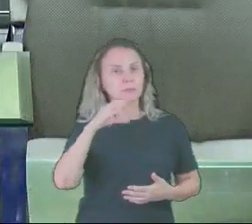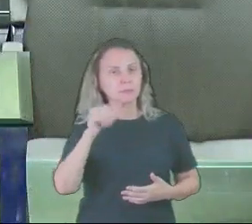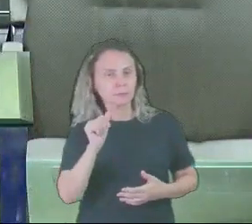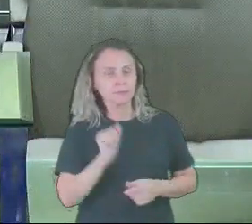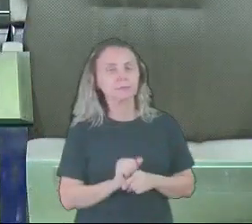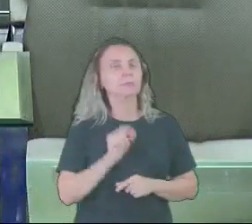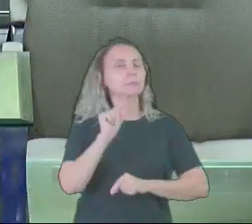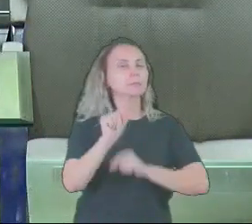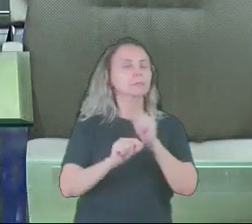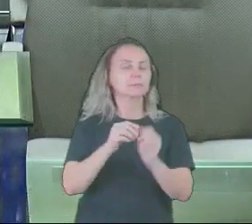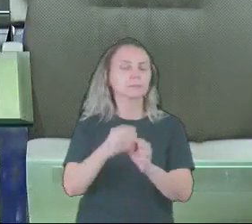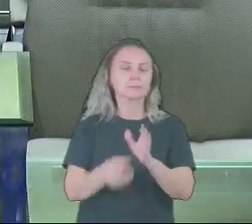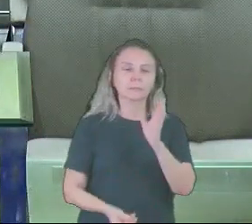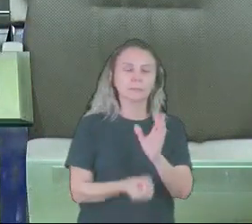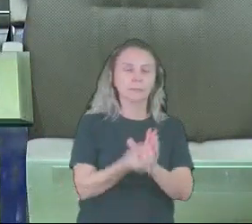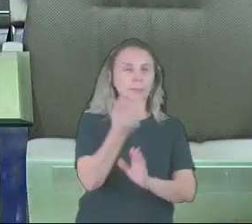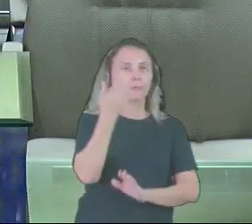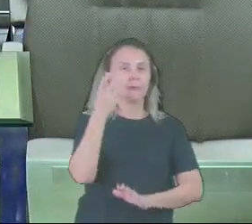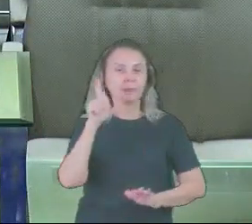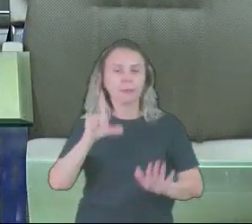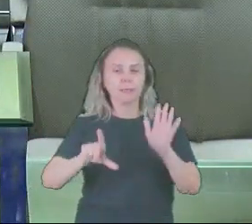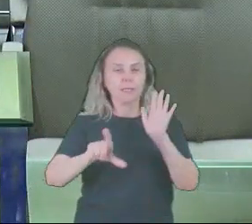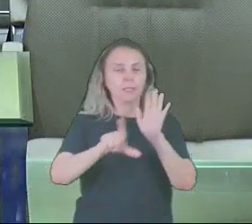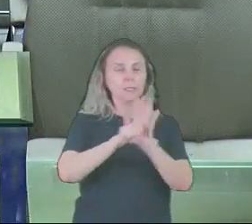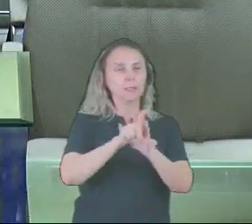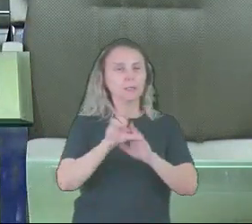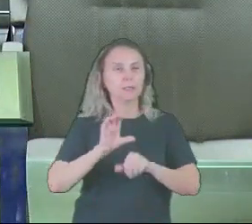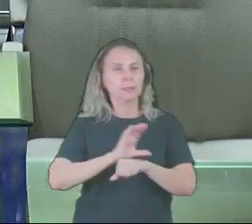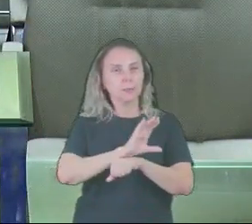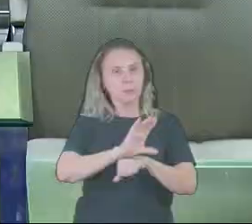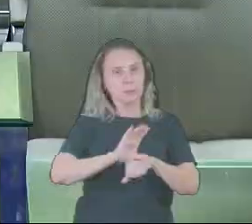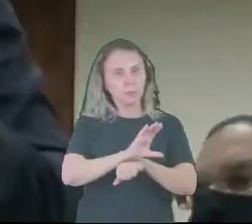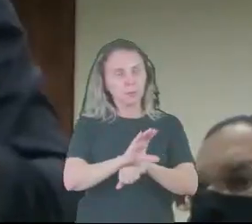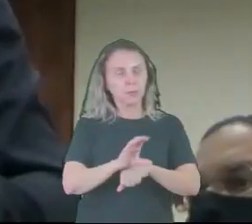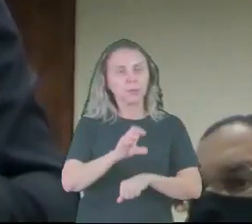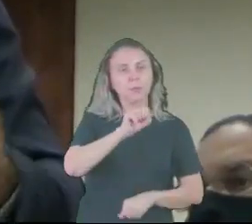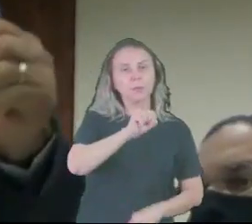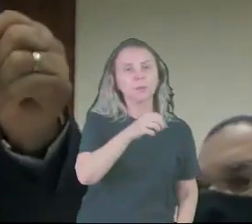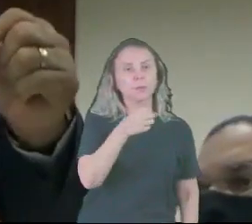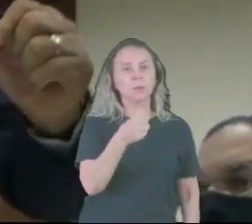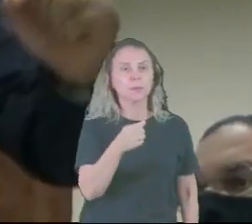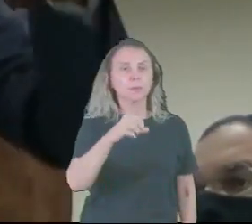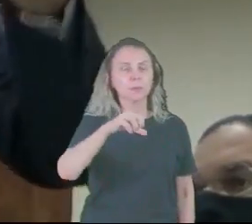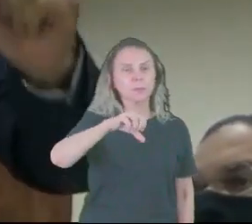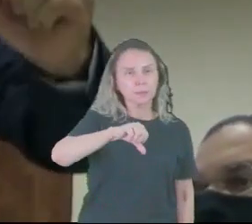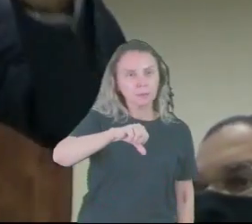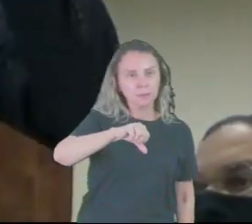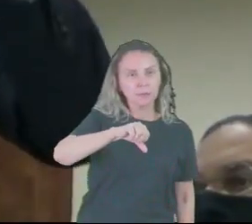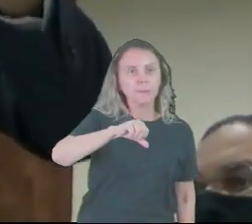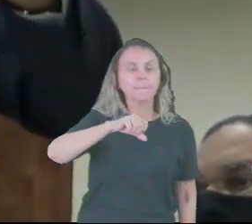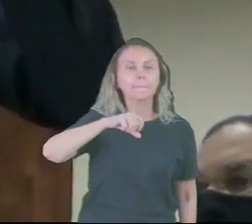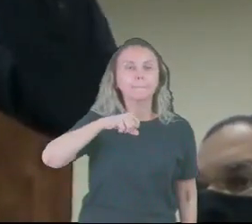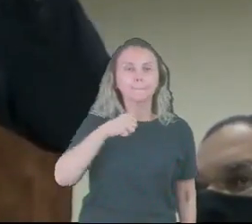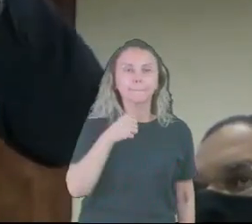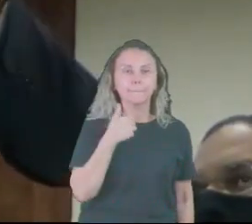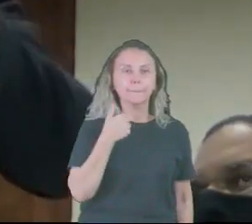cívica foi instituída pelo ato constitucional 869 de